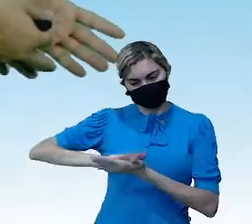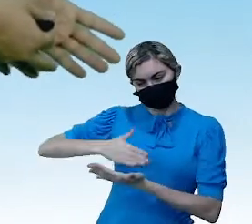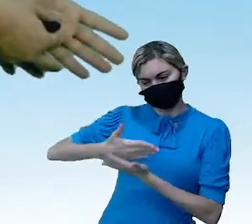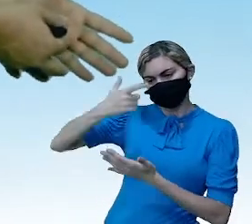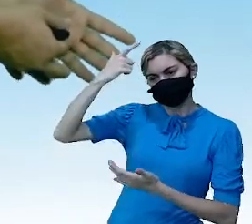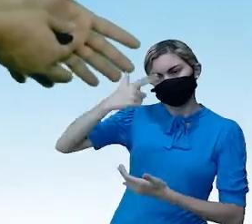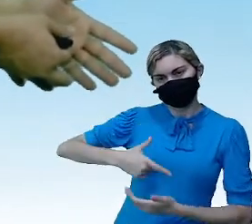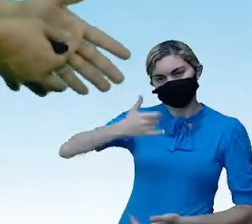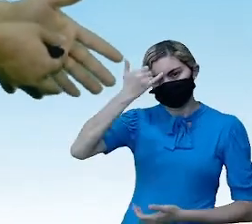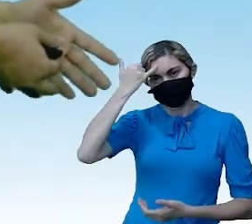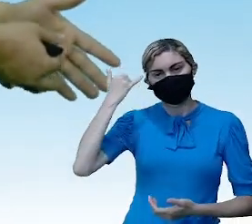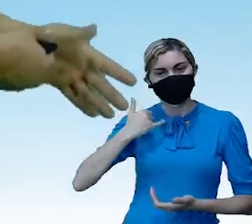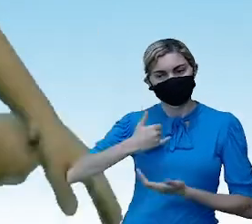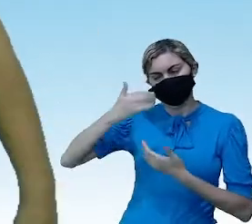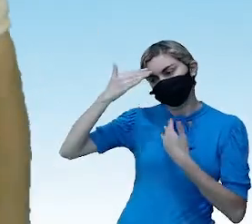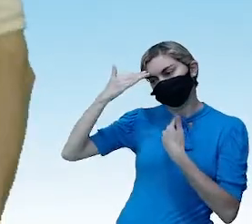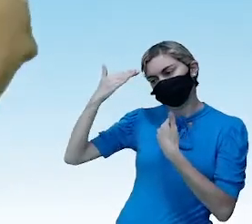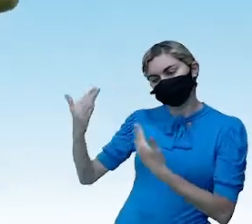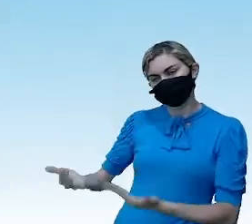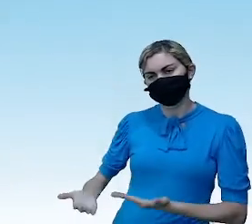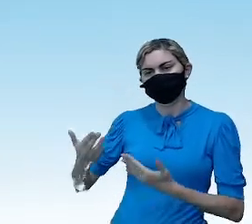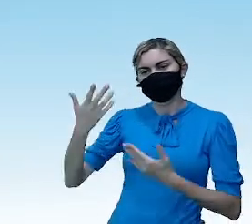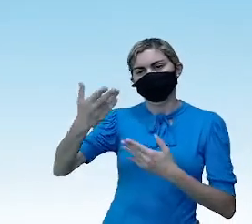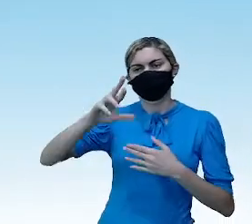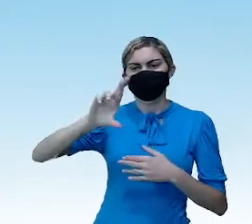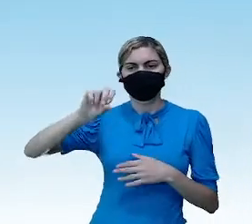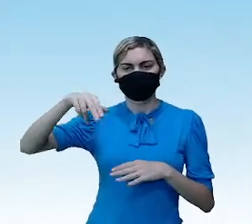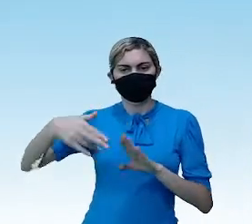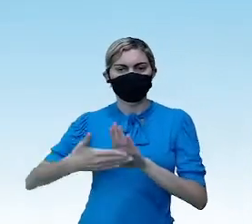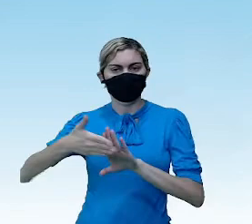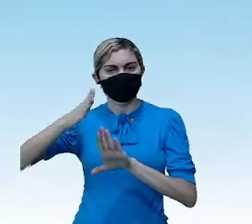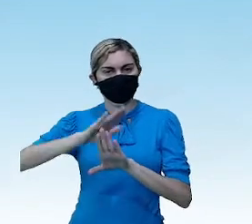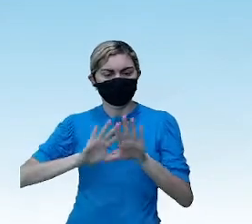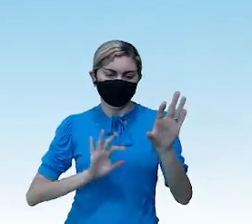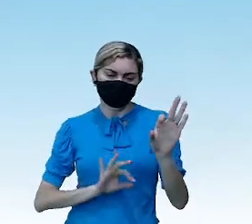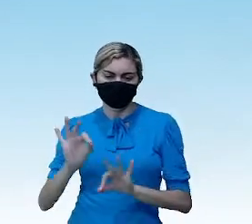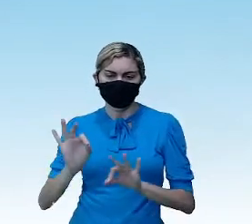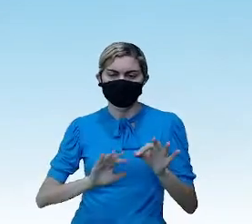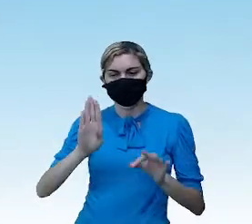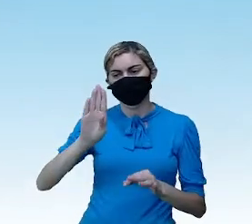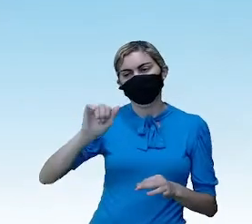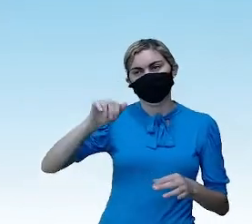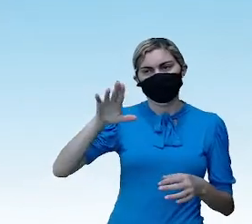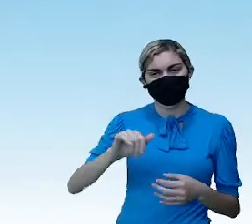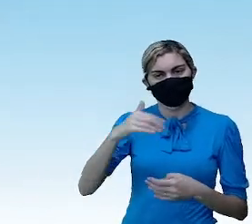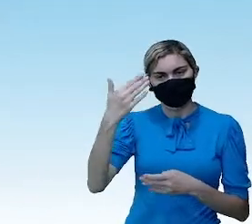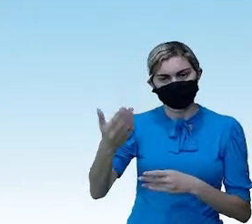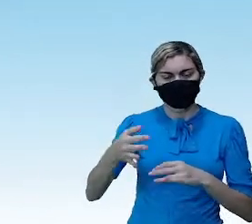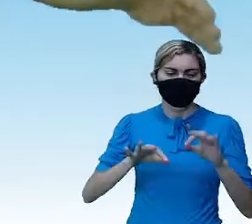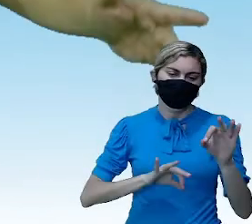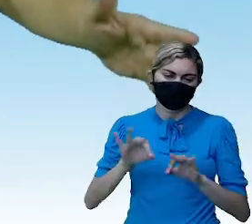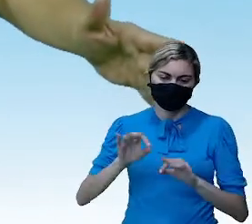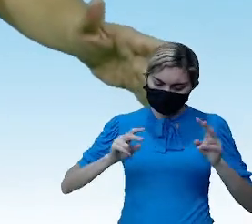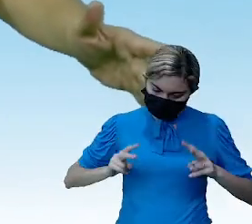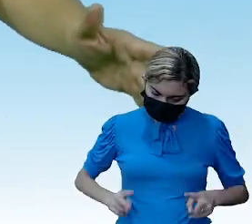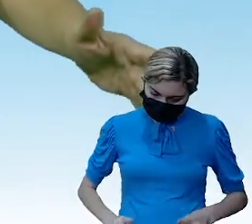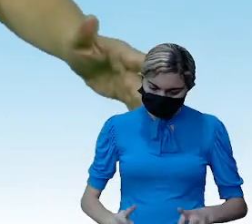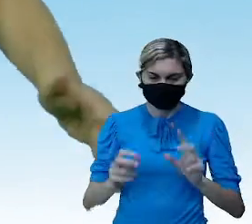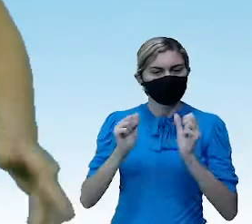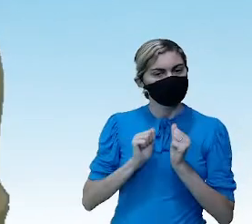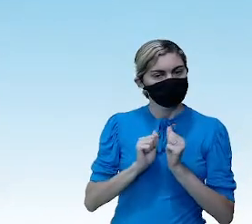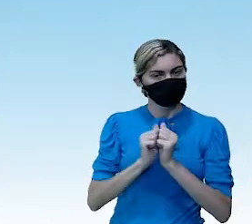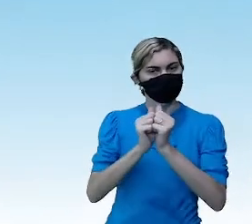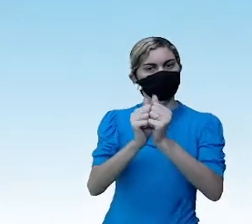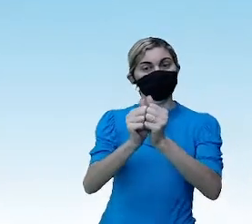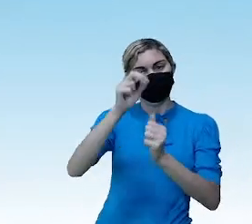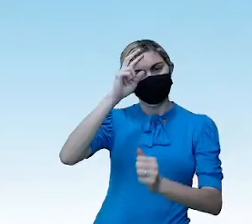Isabela Araújo, muito obrigado, a Ronaldo aqui da Educapé, a Bianca, certo? E continuem conosco.